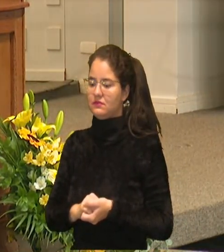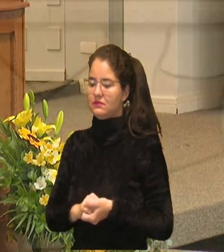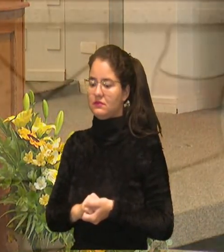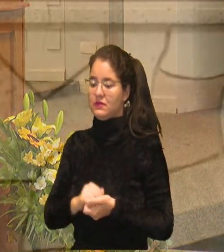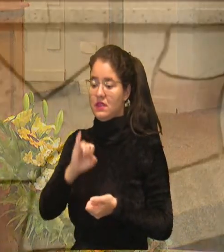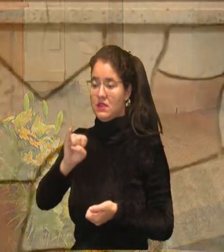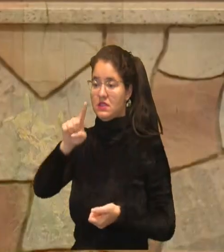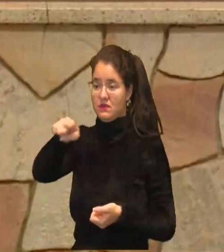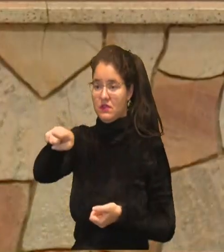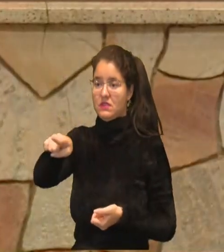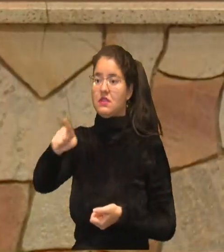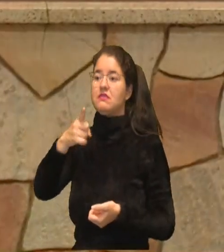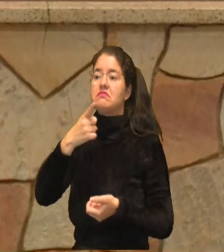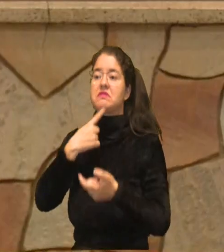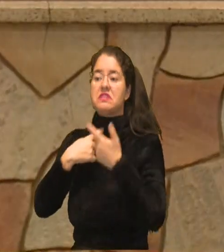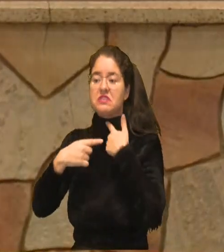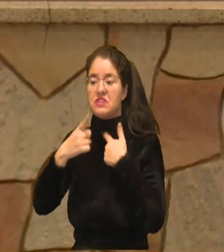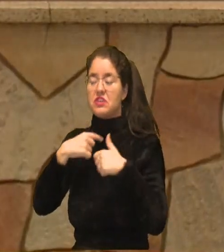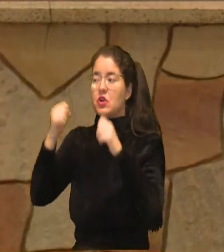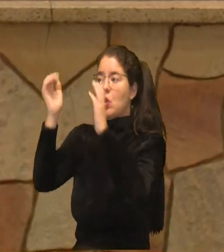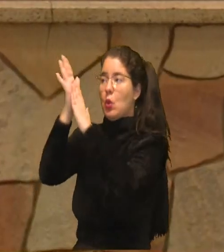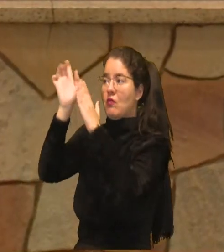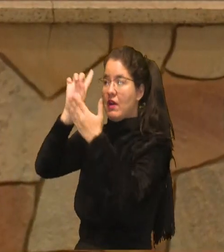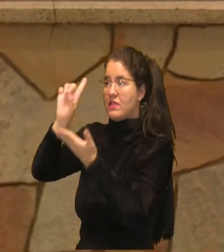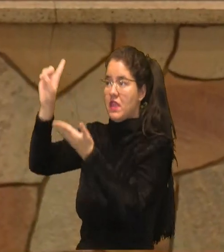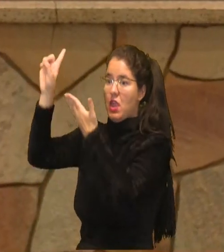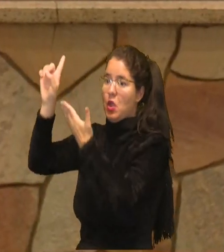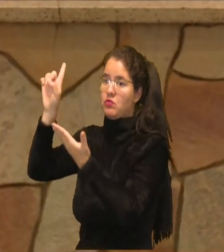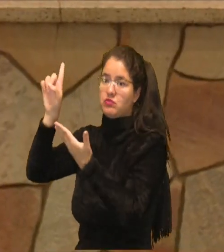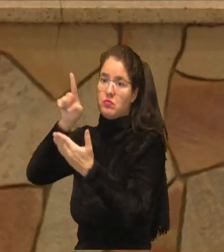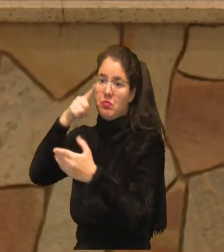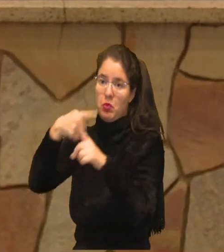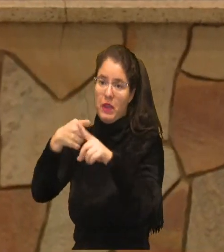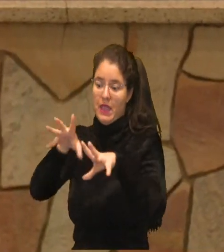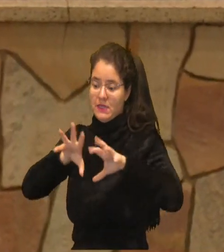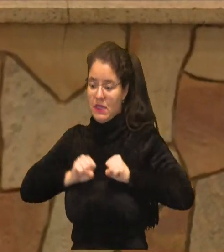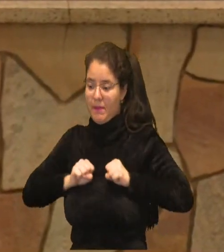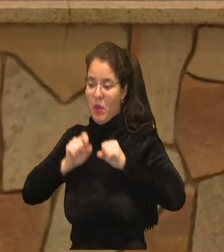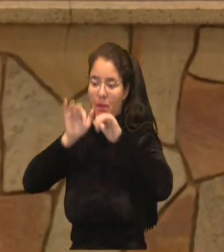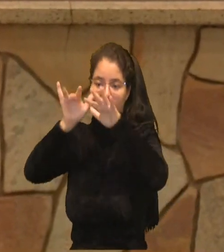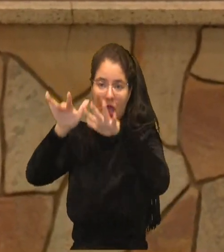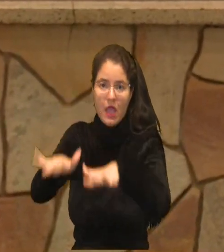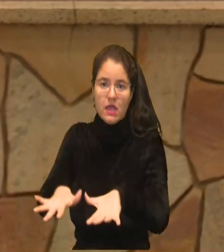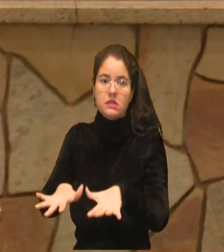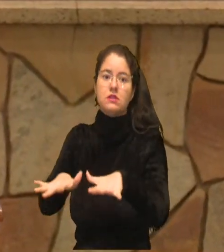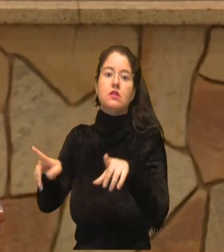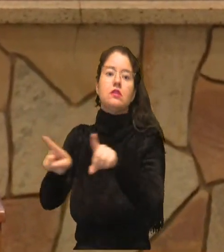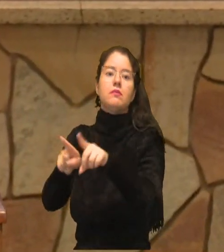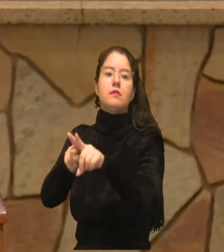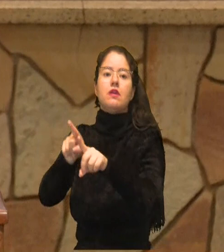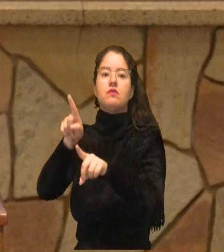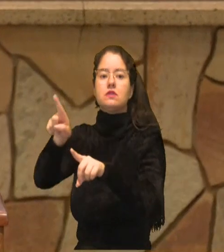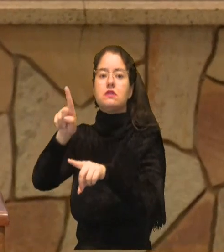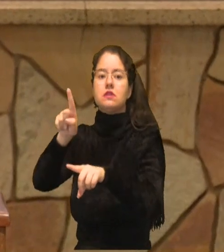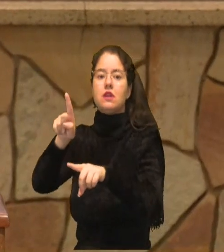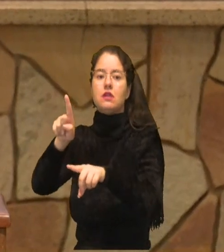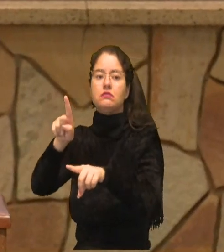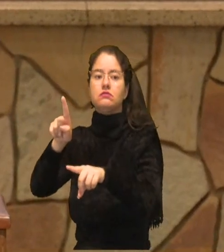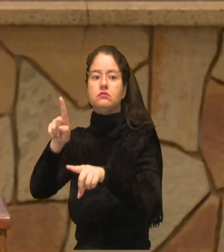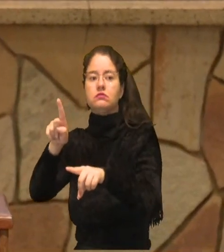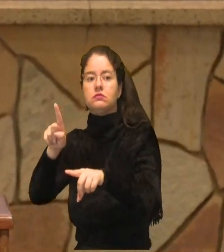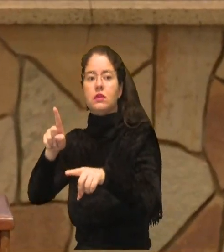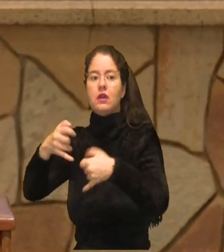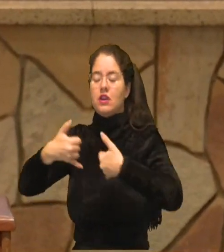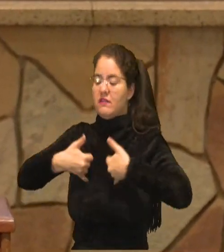você deseja louvar ao Senhor por uma bênção que recebeu, você que completa mais um ano de vida, mais um ano de matrimônio, fique de pé. Você